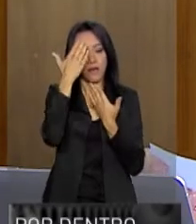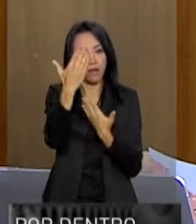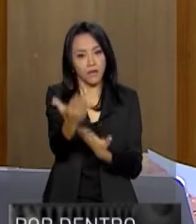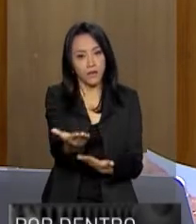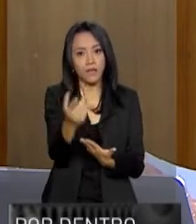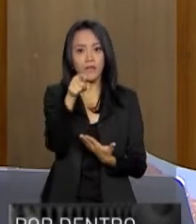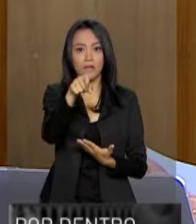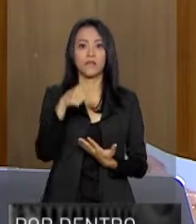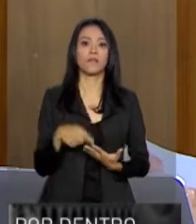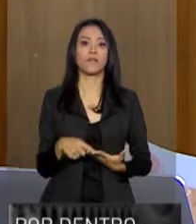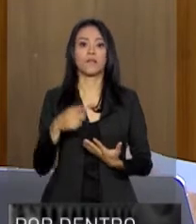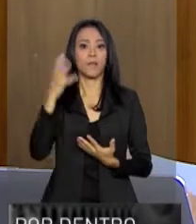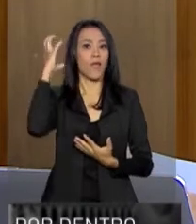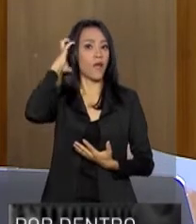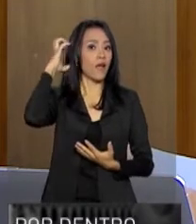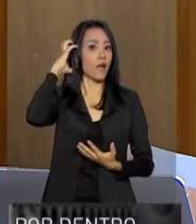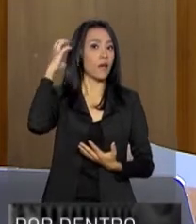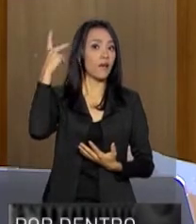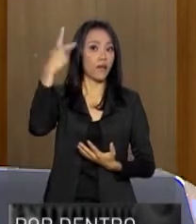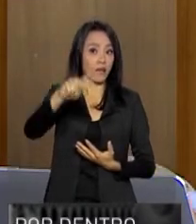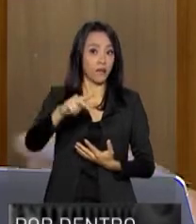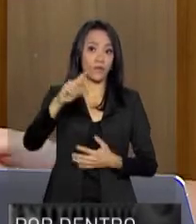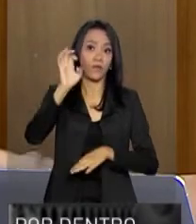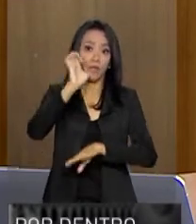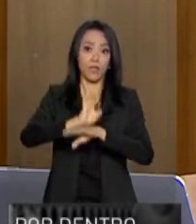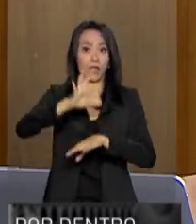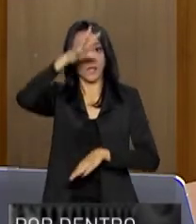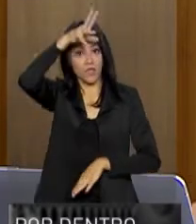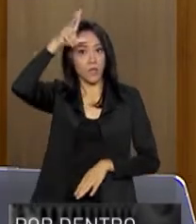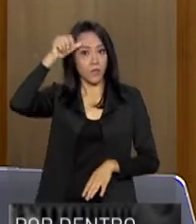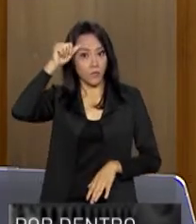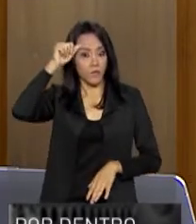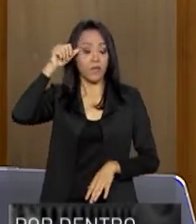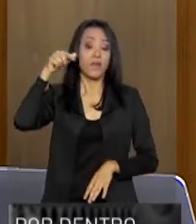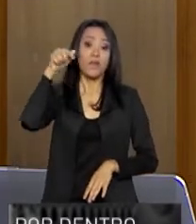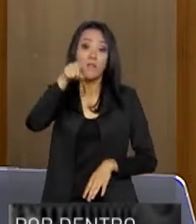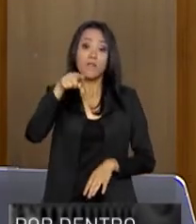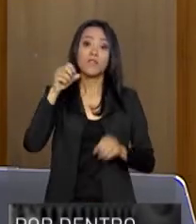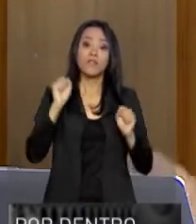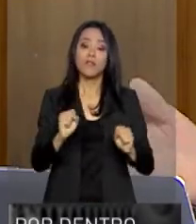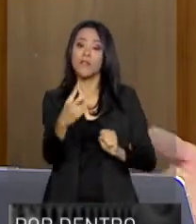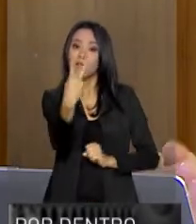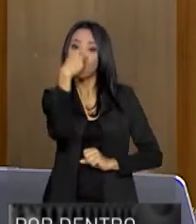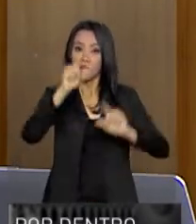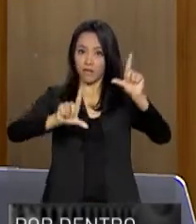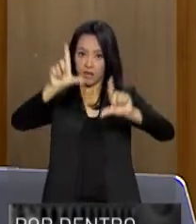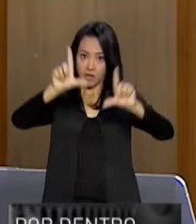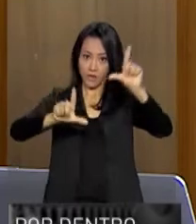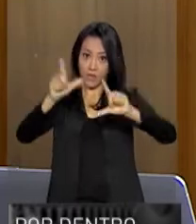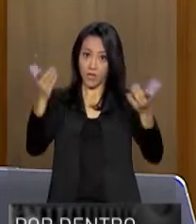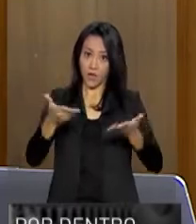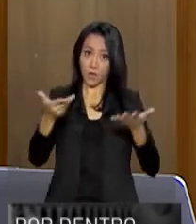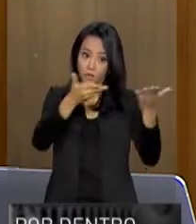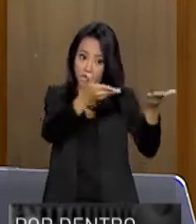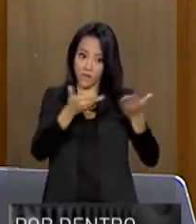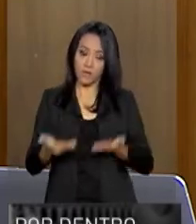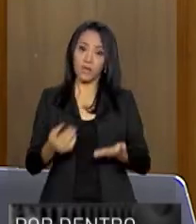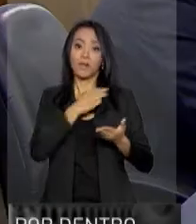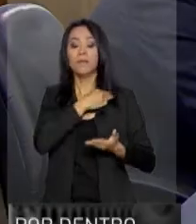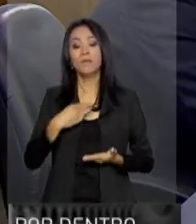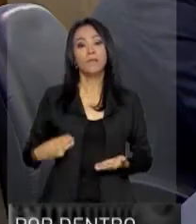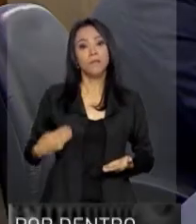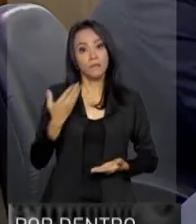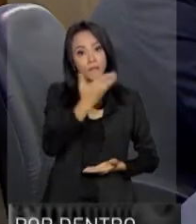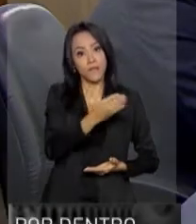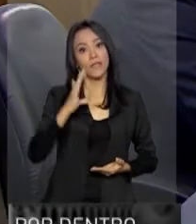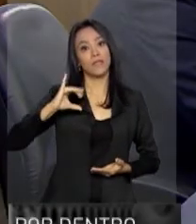mar fm de manaus no amazonas você está acompanhando o programa por dentro do governo que hoje recebe o ministro da ciência tecnologia